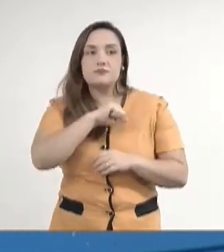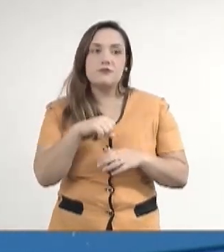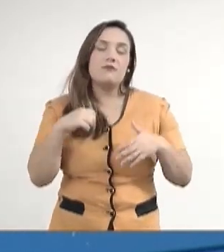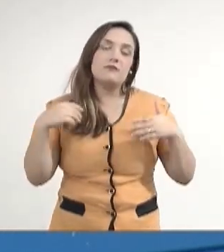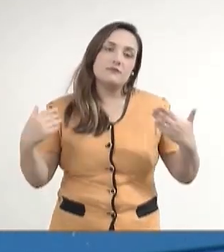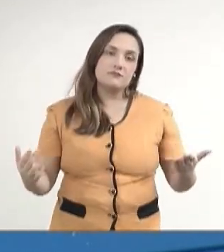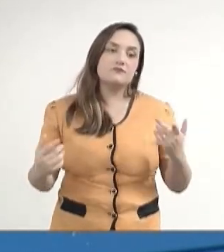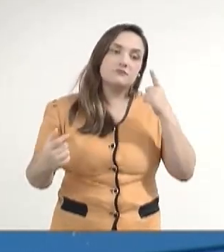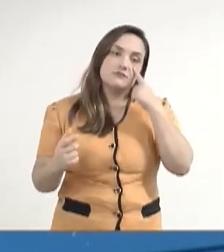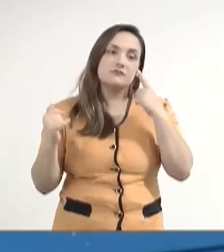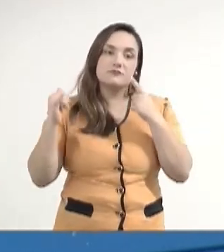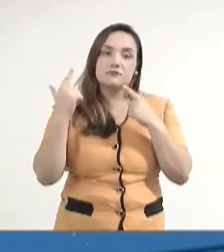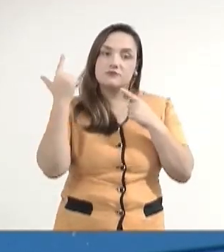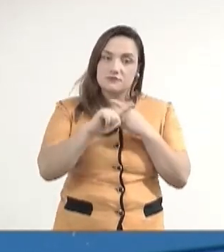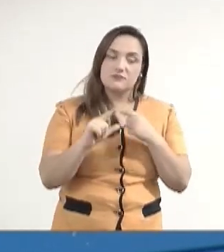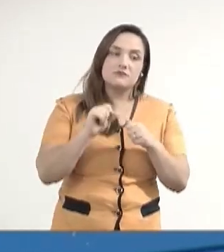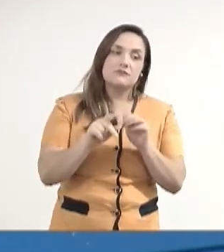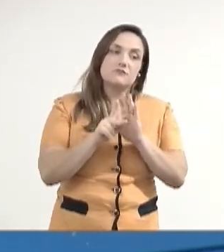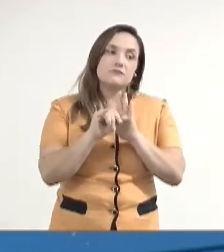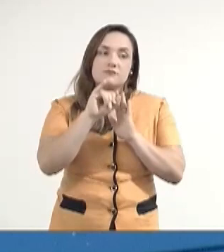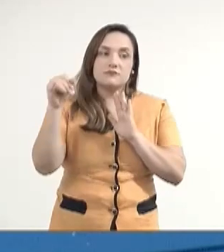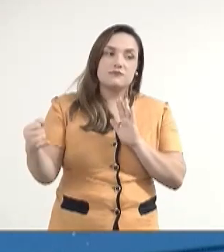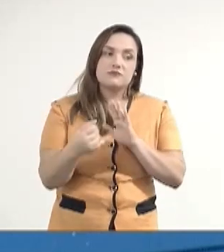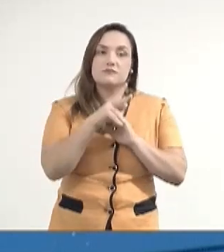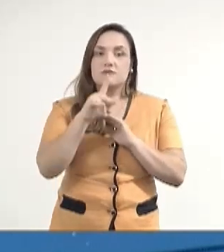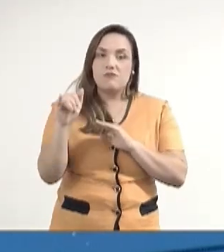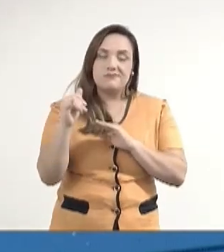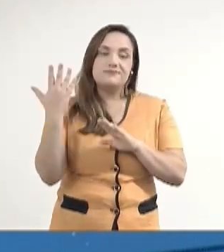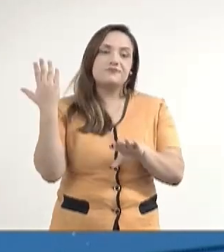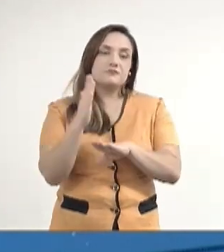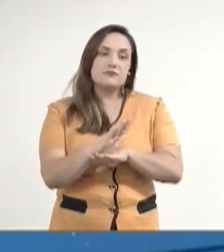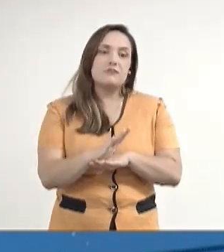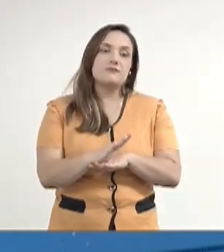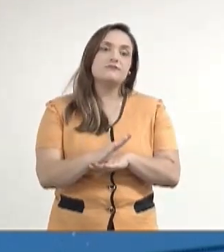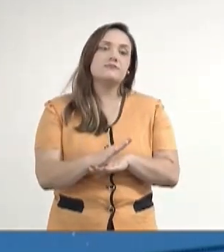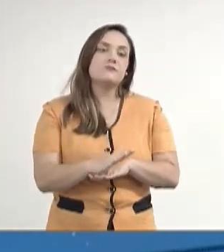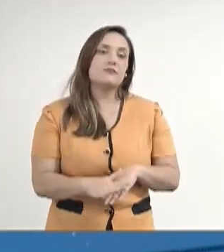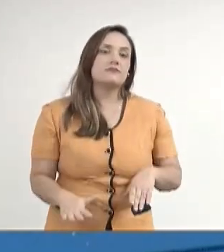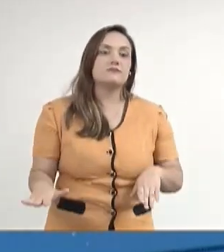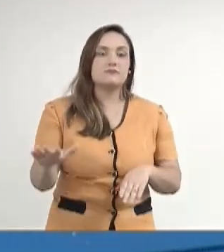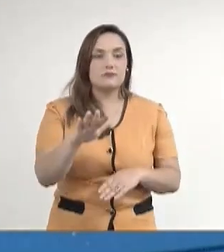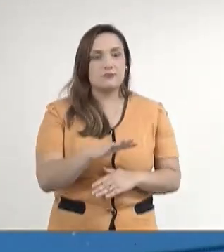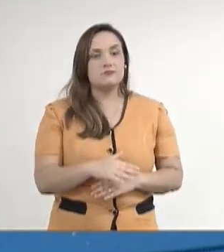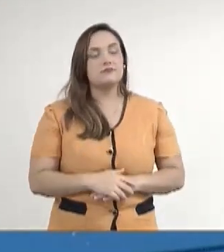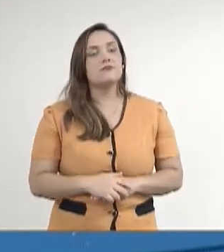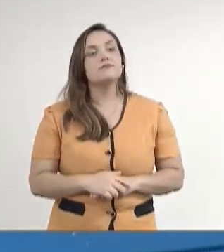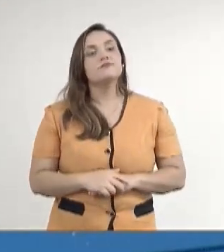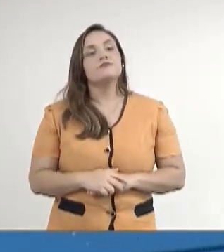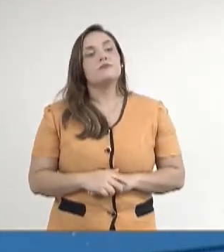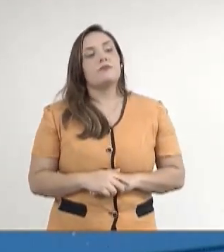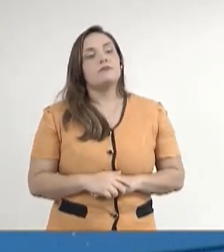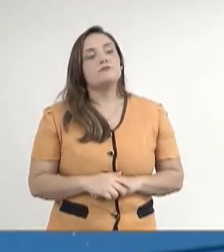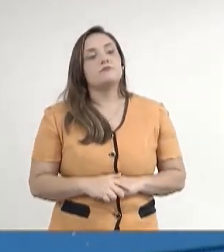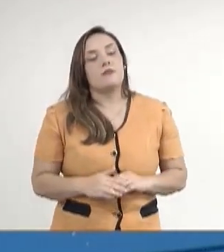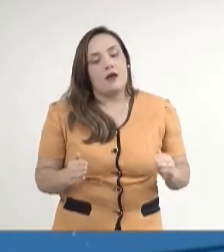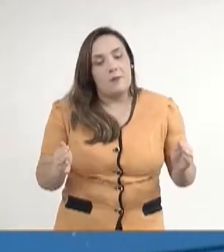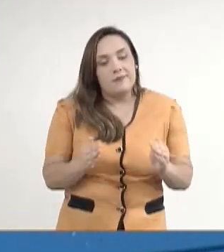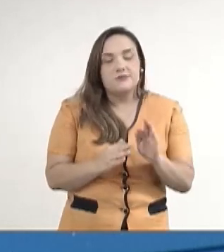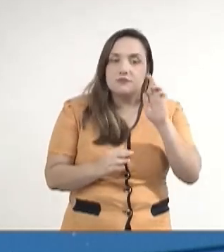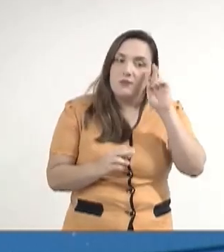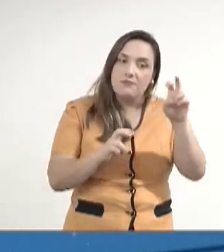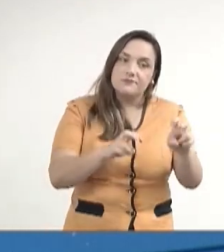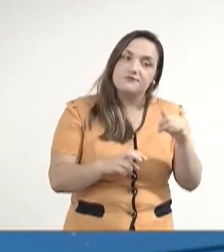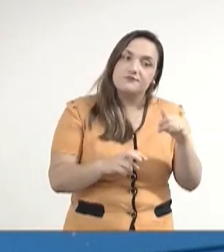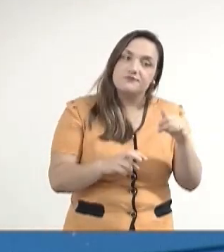e, se possível, implantar esse tipo de programa que vai atender e vai melhorar as condições dos nossos pequenos